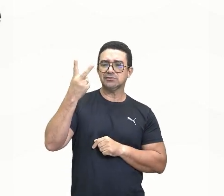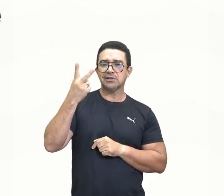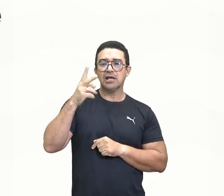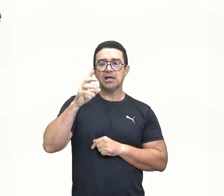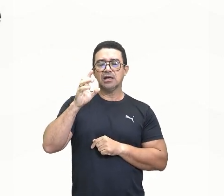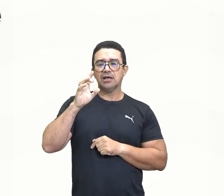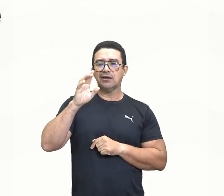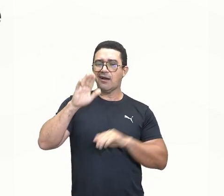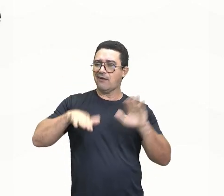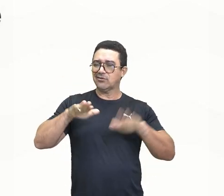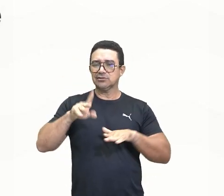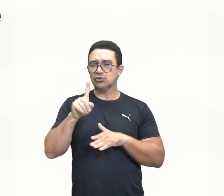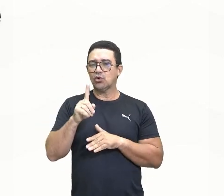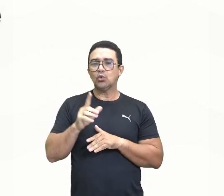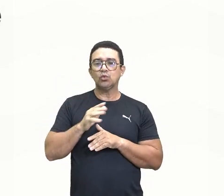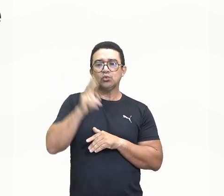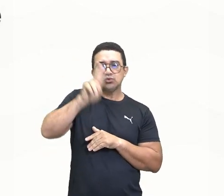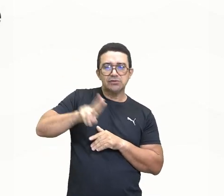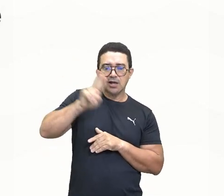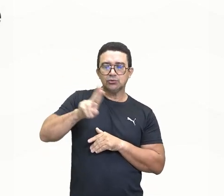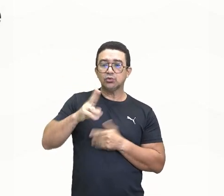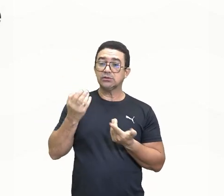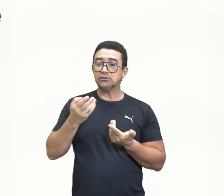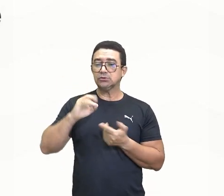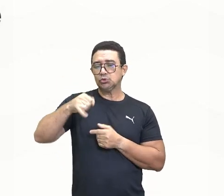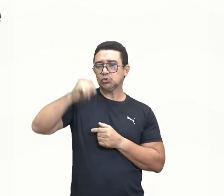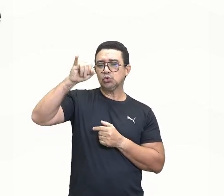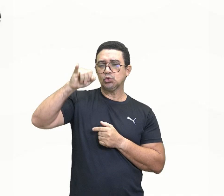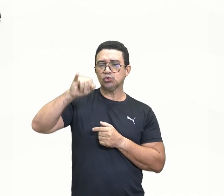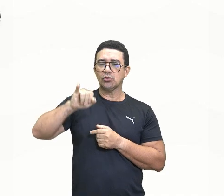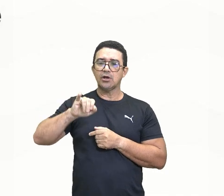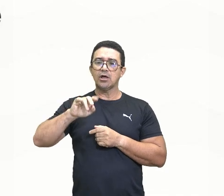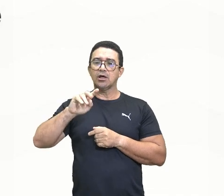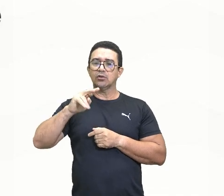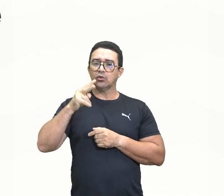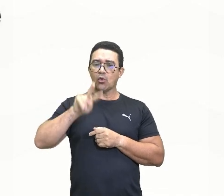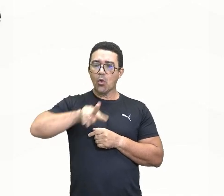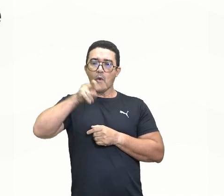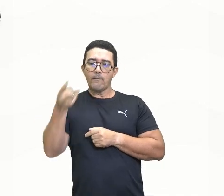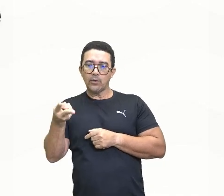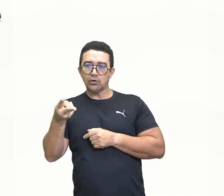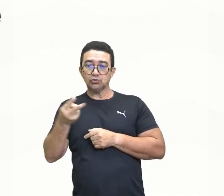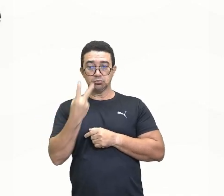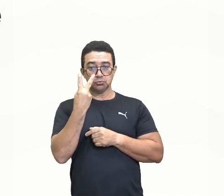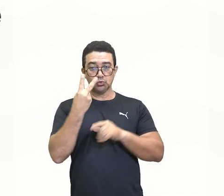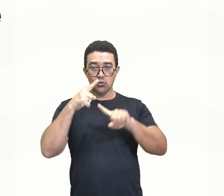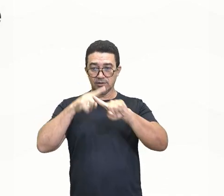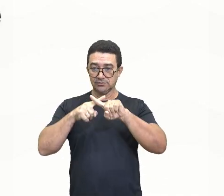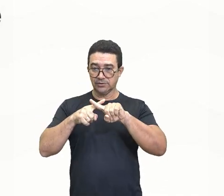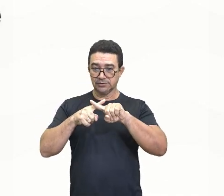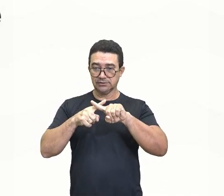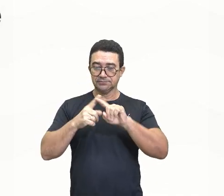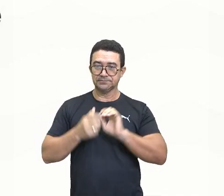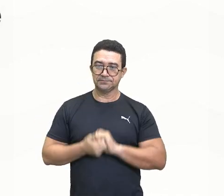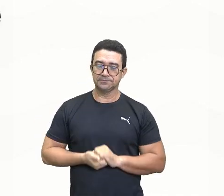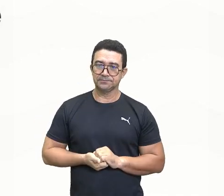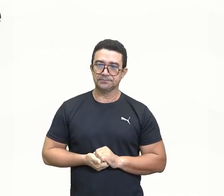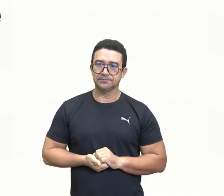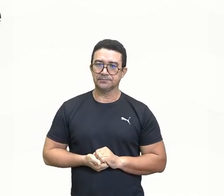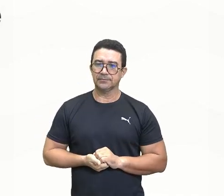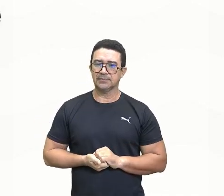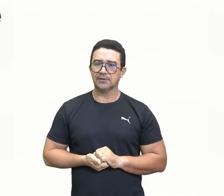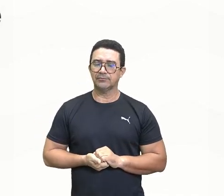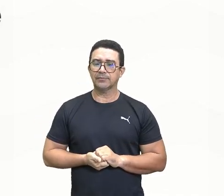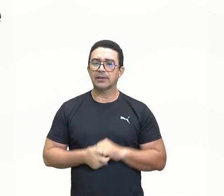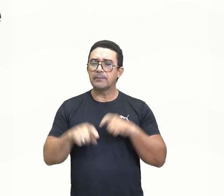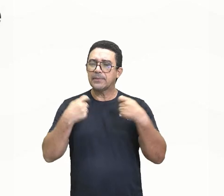simples, tá? Geralmente, quando é aplicação, é usado juros compostos, mas trazemos aqui um exemplo para vocês, tá? Então, atenção também, porque você